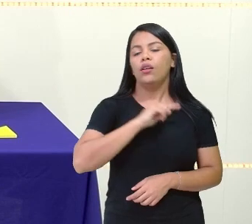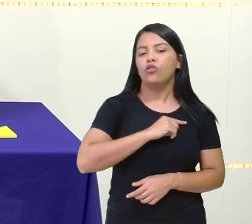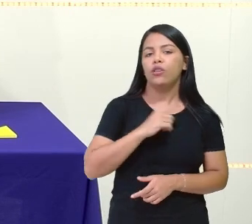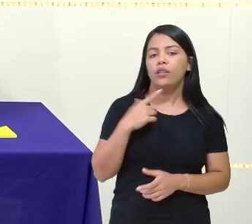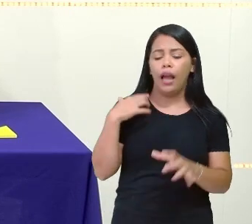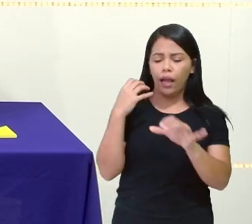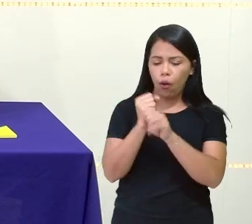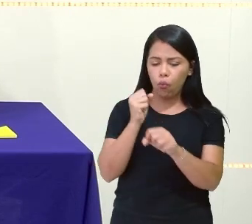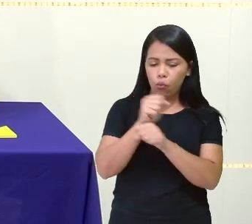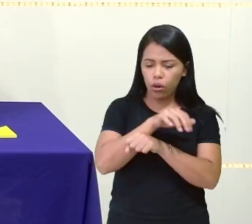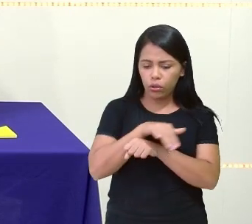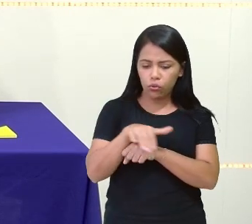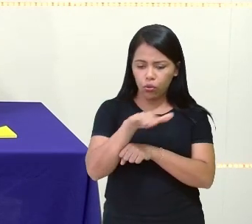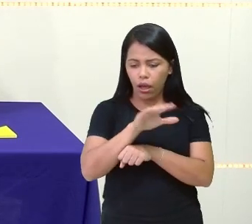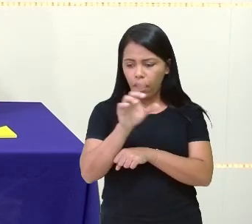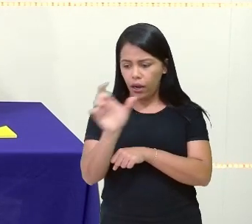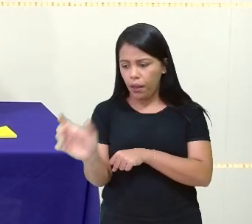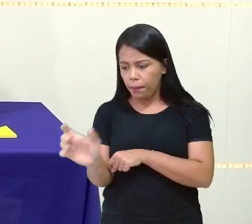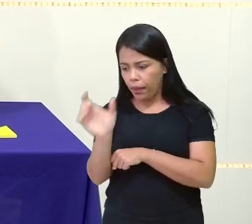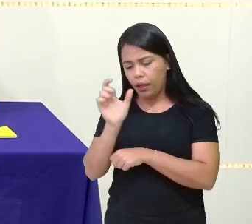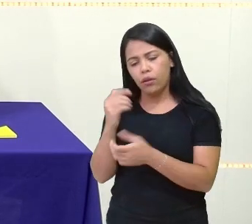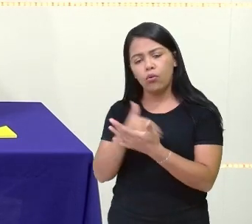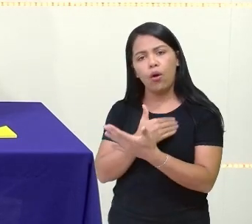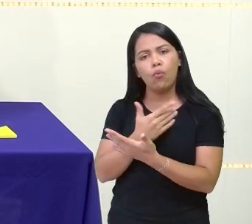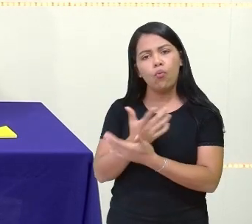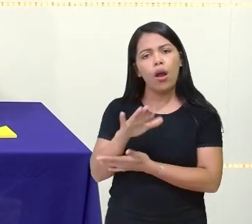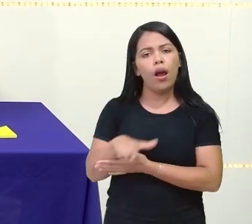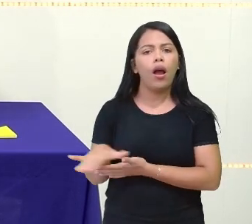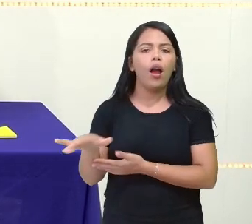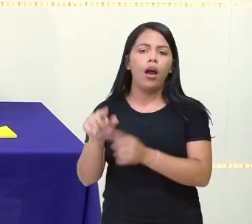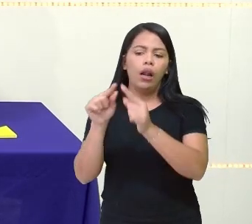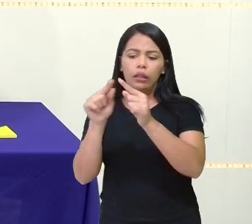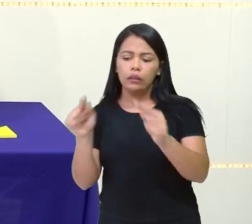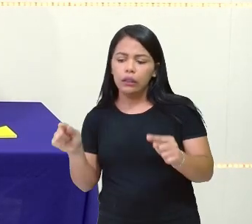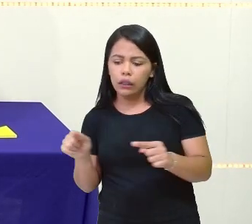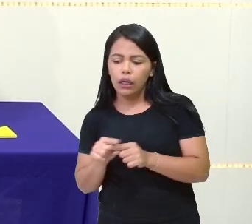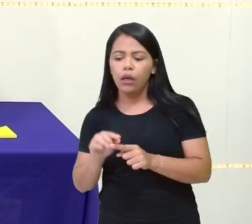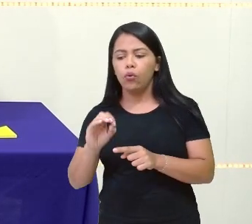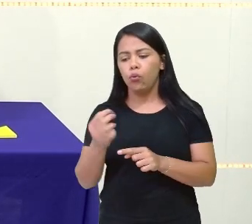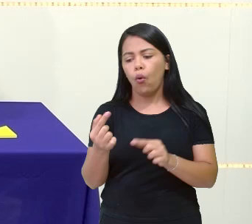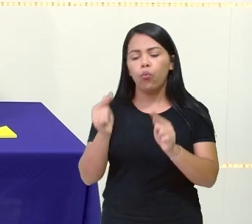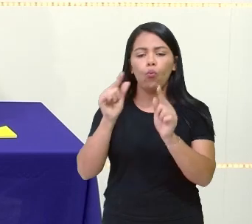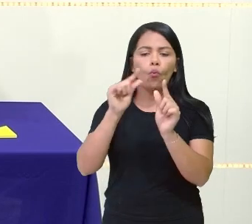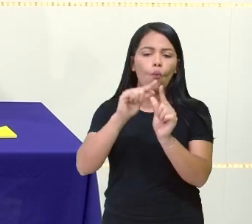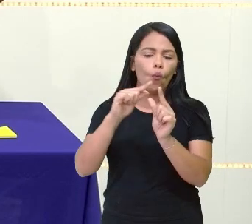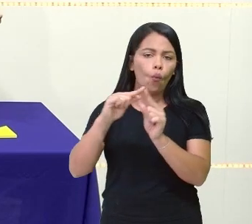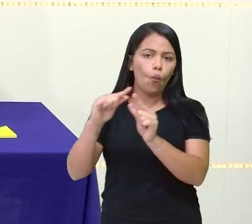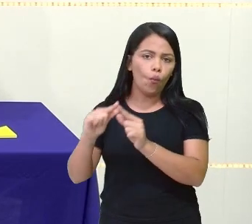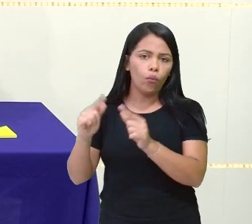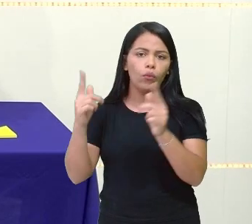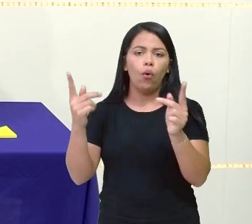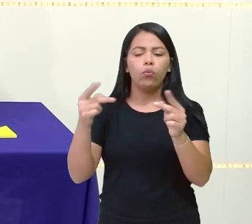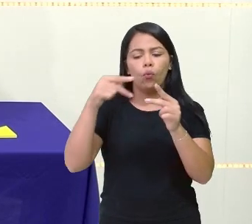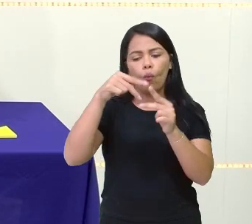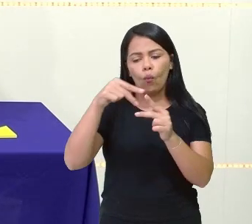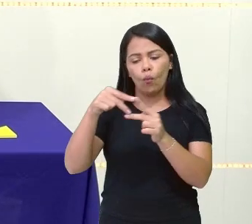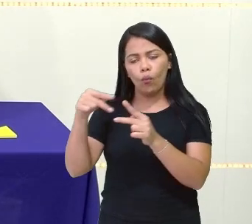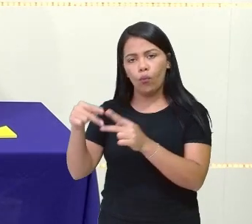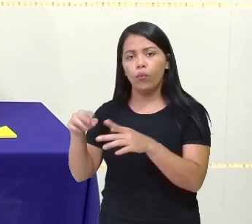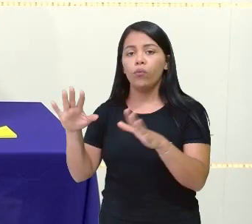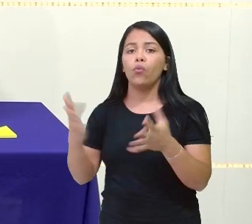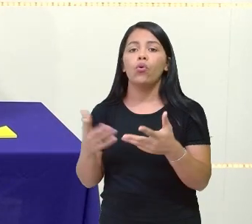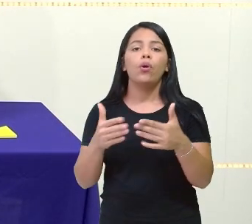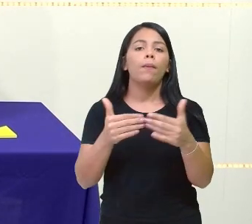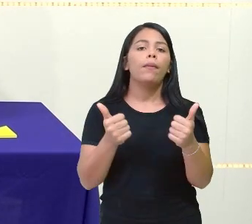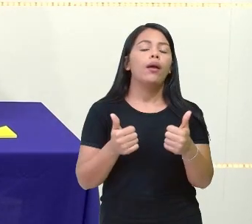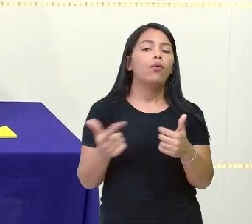utilizando o triângulo como unidade de medida. Então, se eu pergunto aí nesse quadrado, qual a área do quadrado, a gente